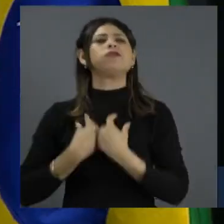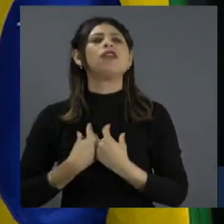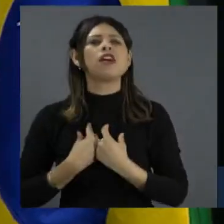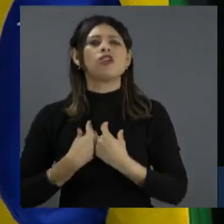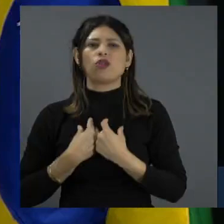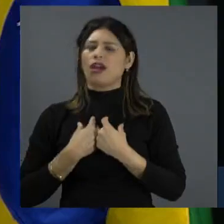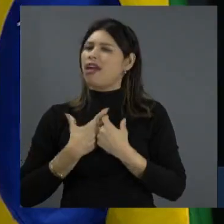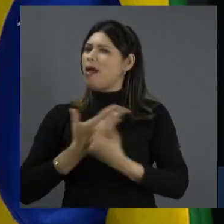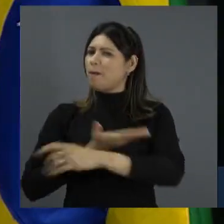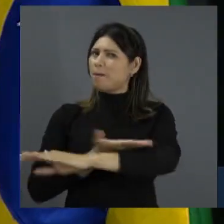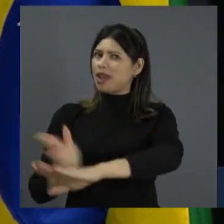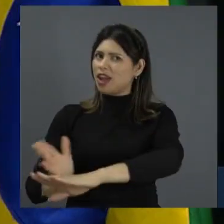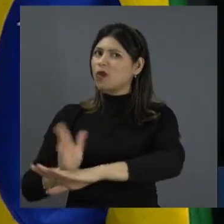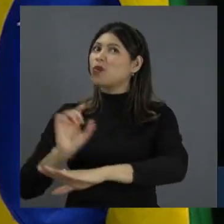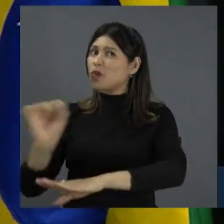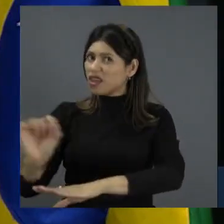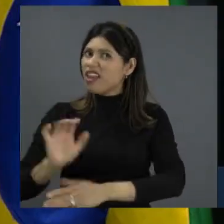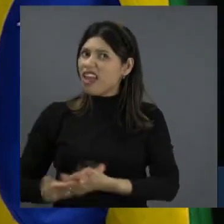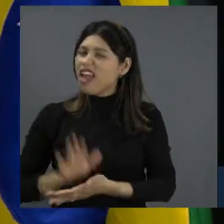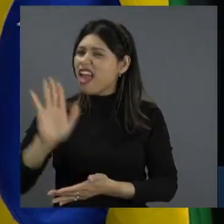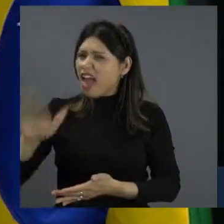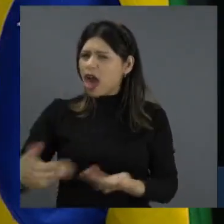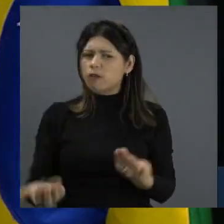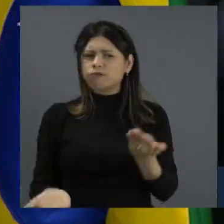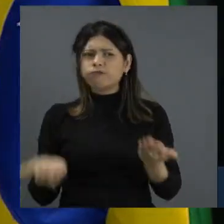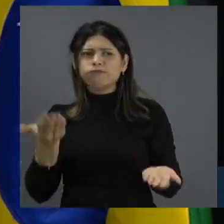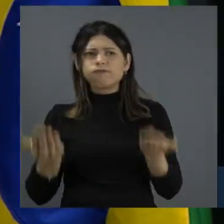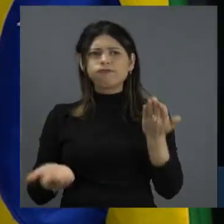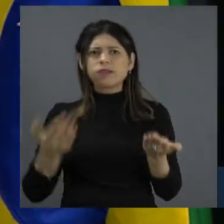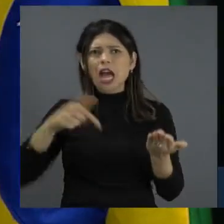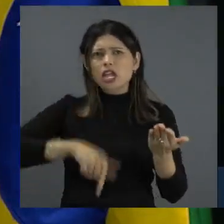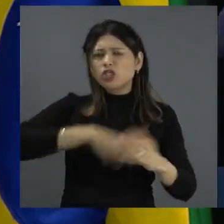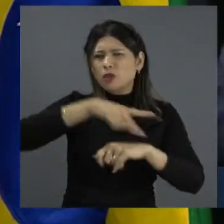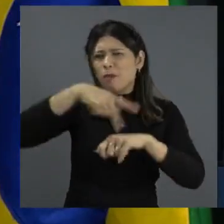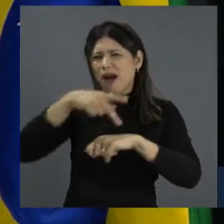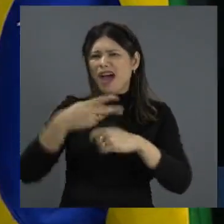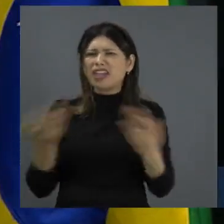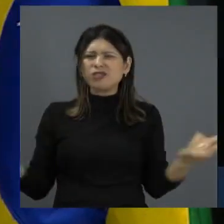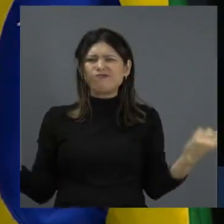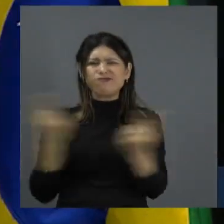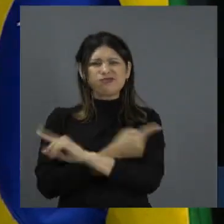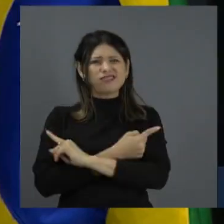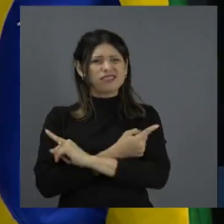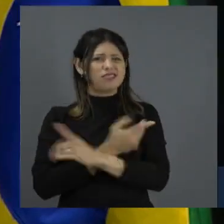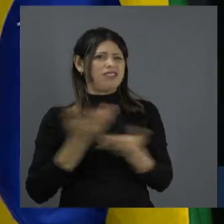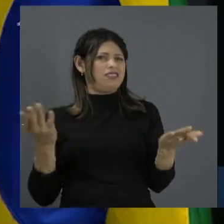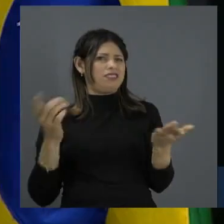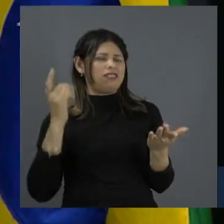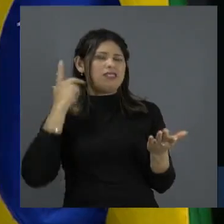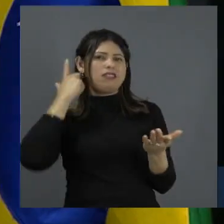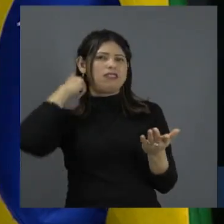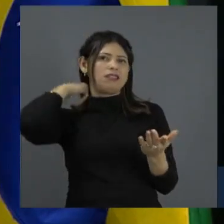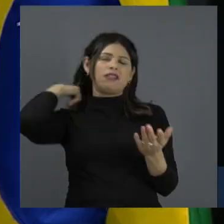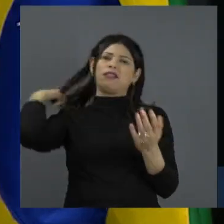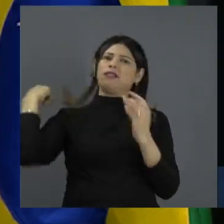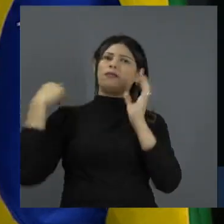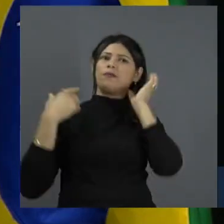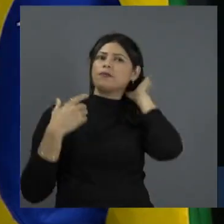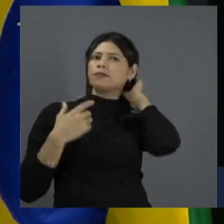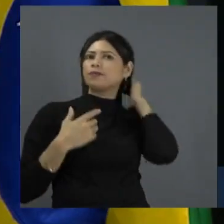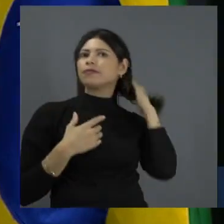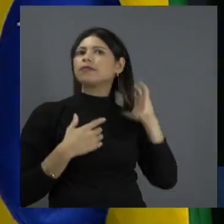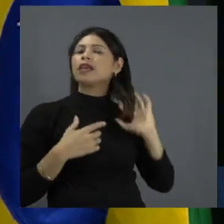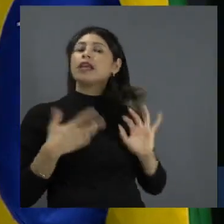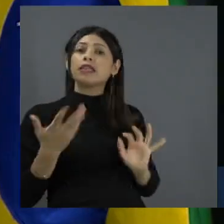branco. Os dois pesos e duas medidas desse país de inversão de valores de hoje.